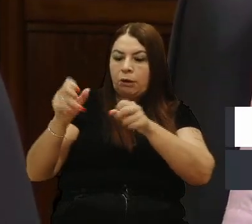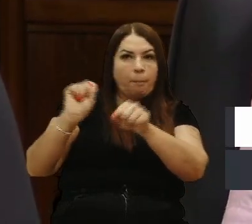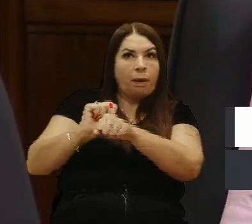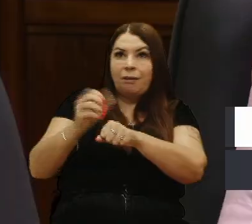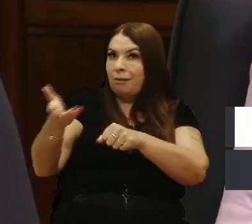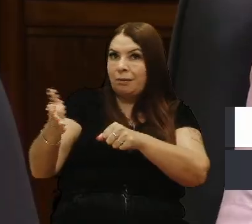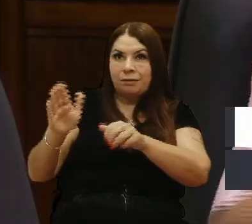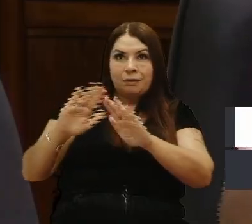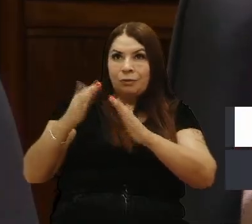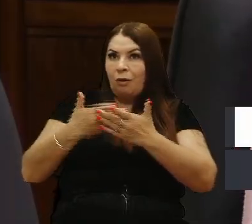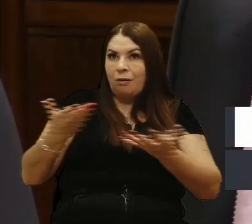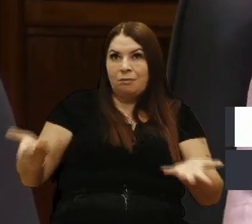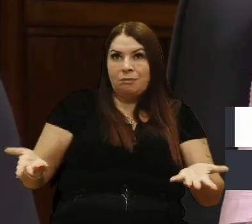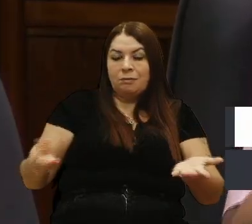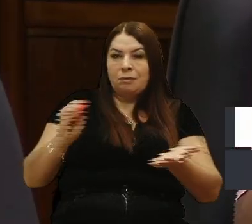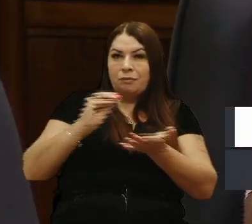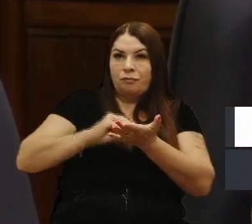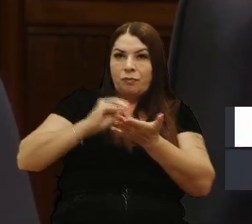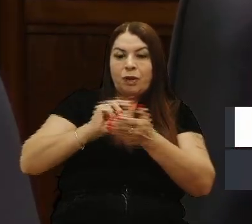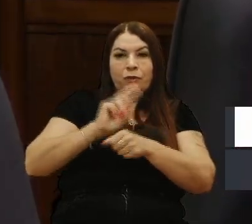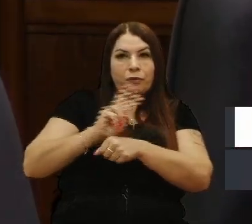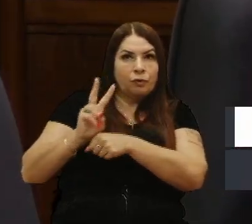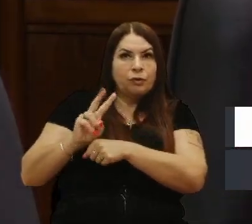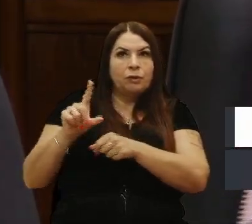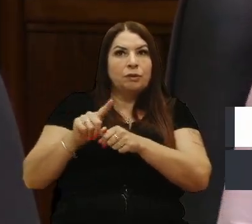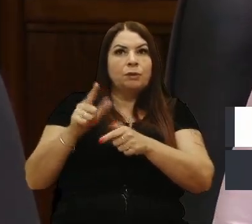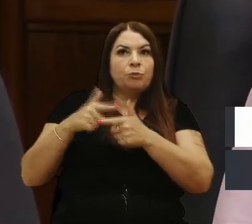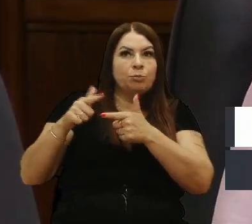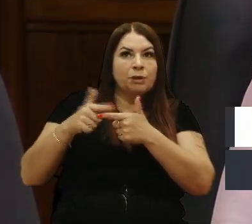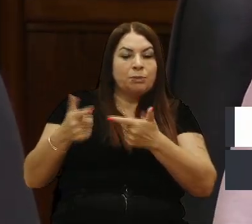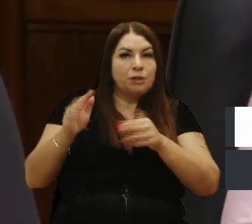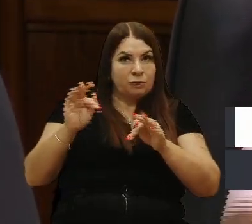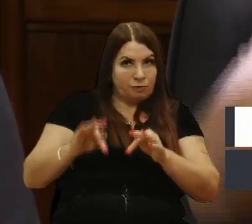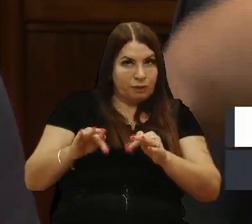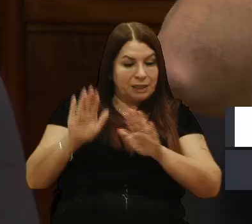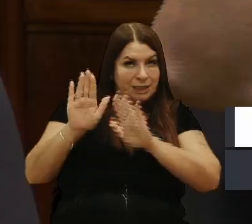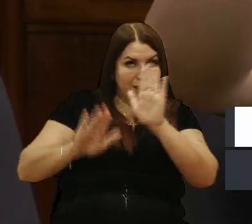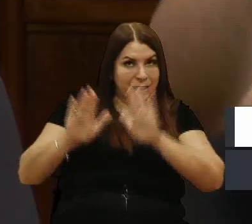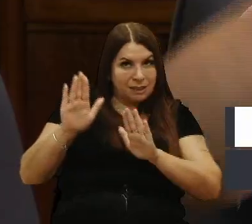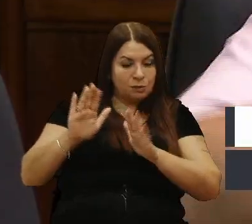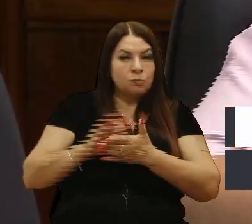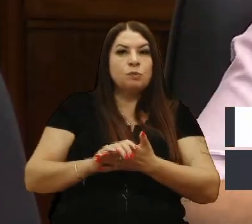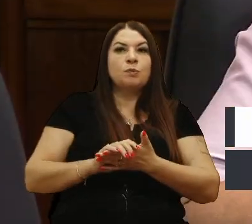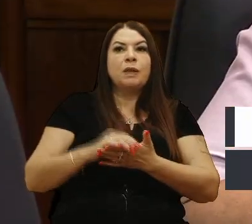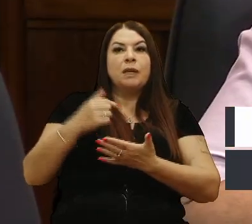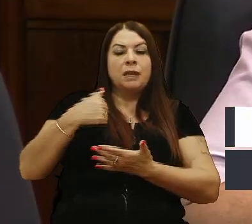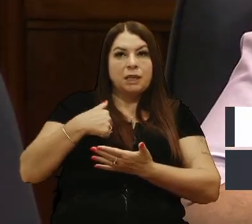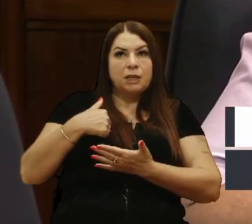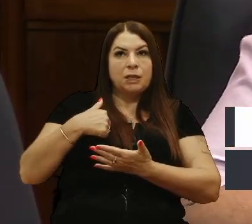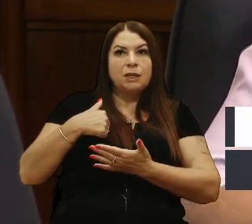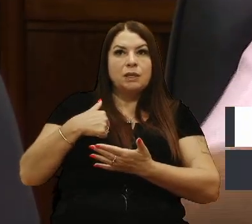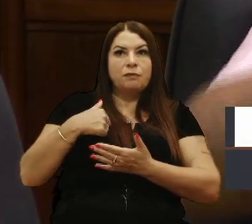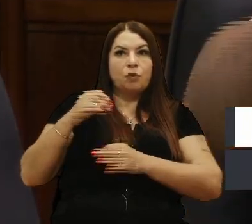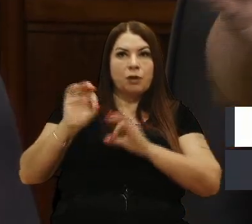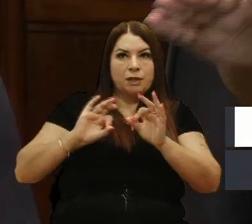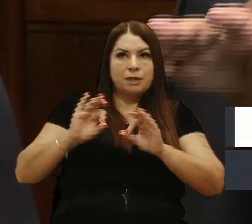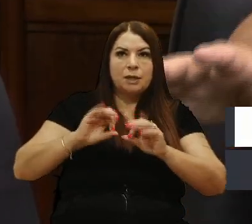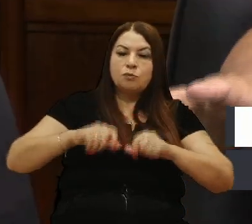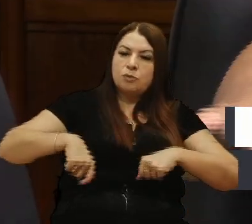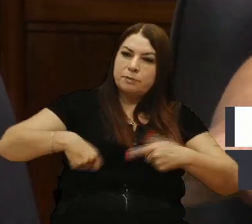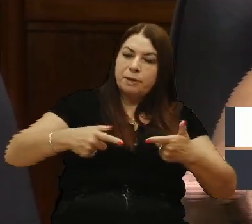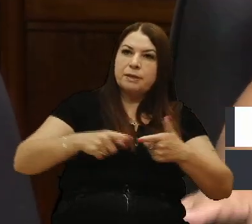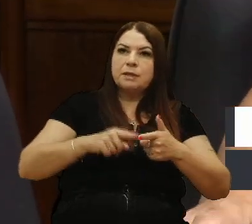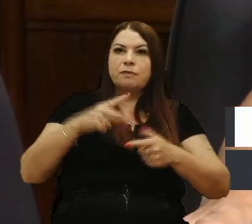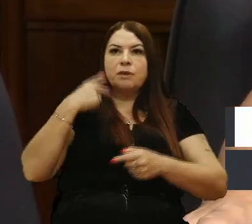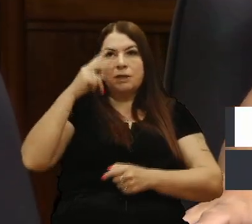interditado. Então, falta fiscalização, tem problema, e por fim, na questão da licitação. Eu fui ordenador de despesa,